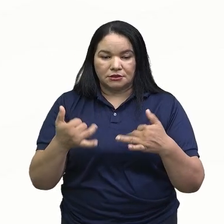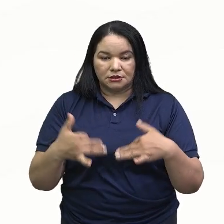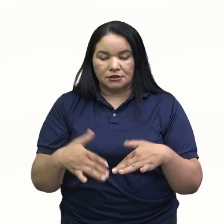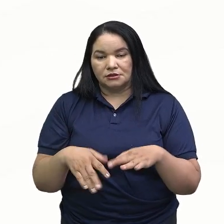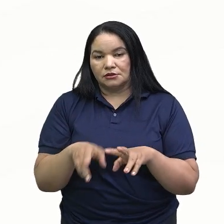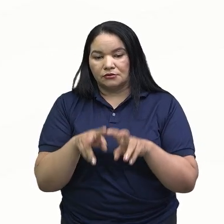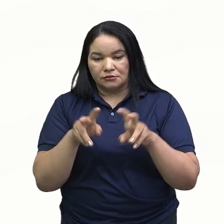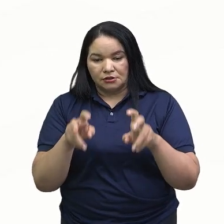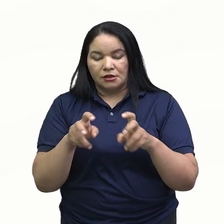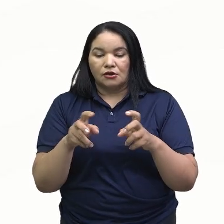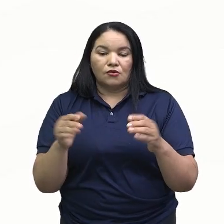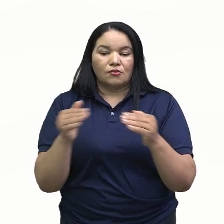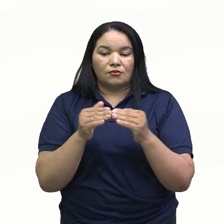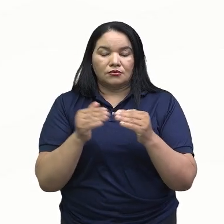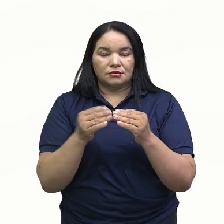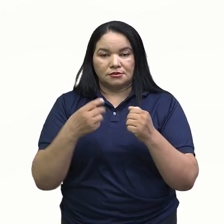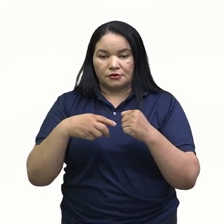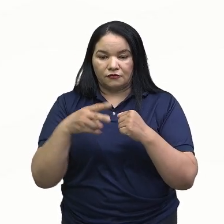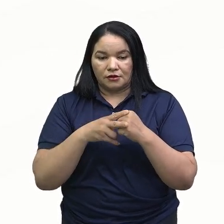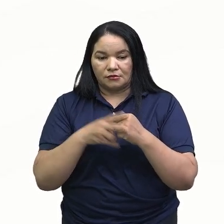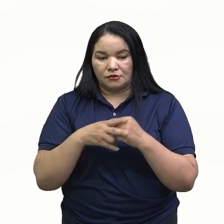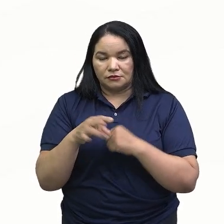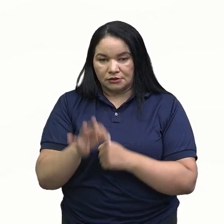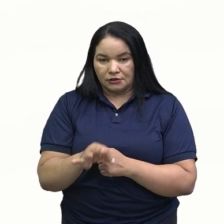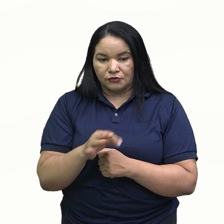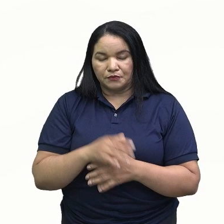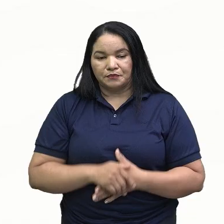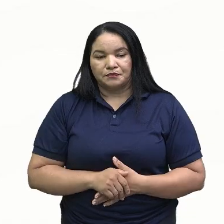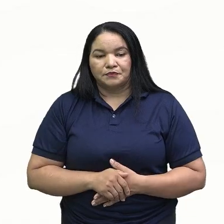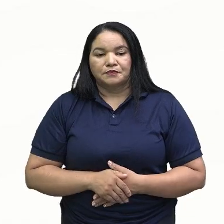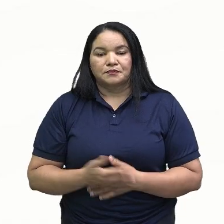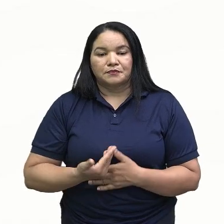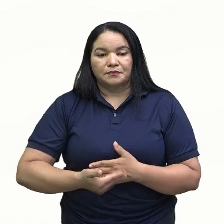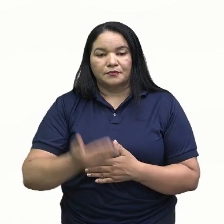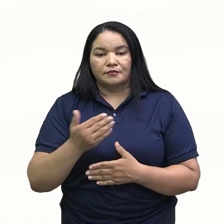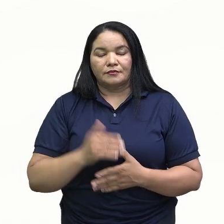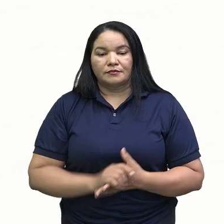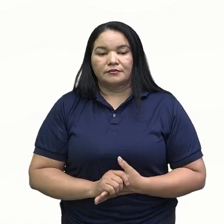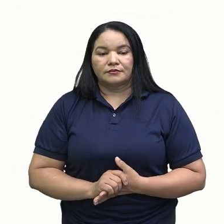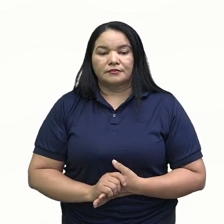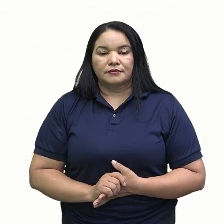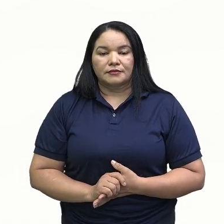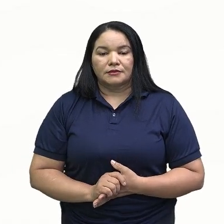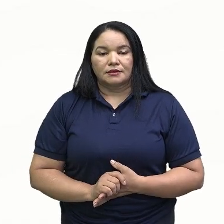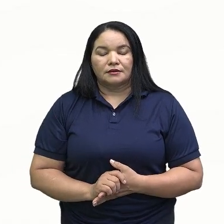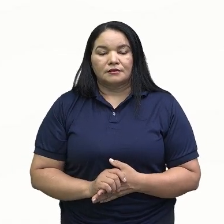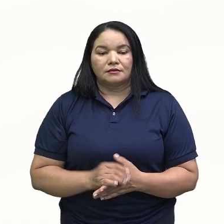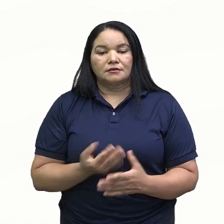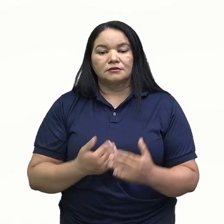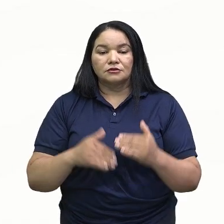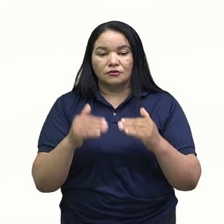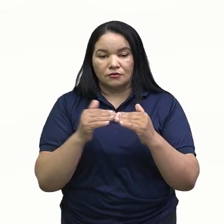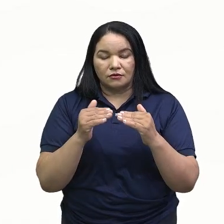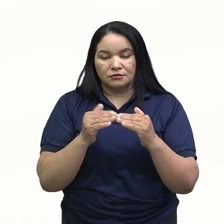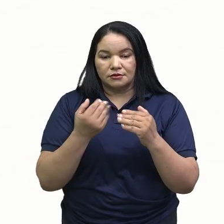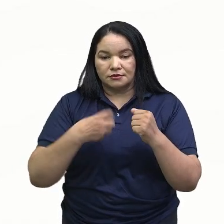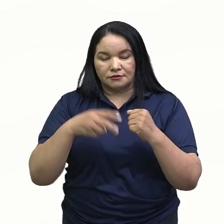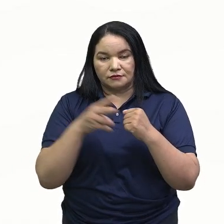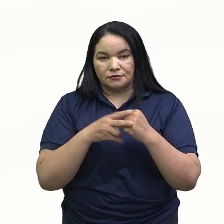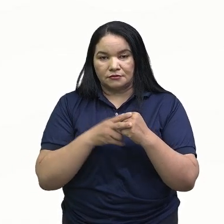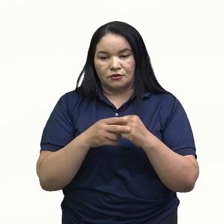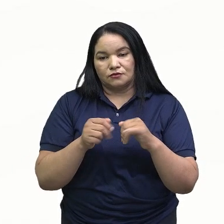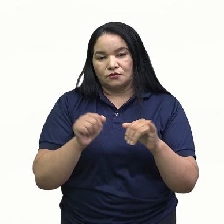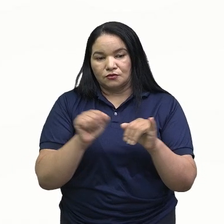concordância verbal. Certo, pessoal? Vamos continuar. Concordância verbal com sujeito